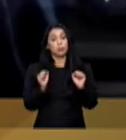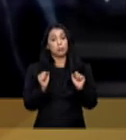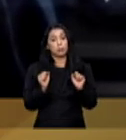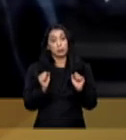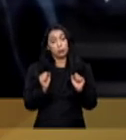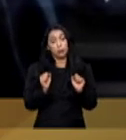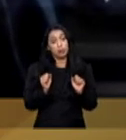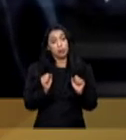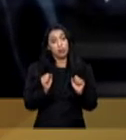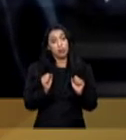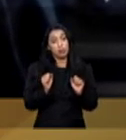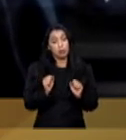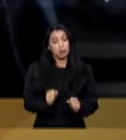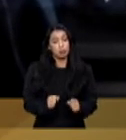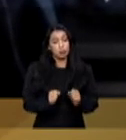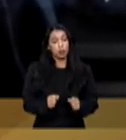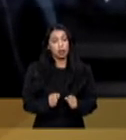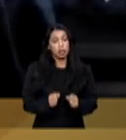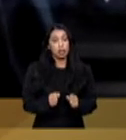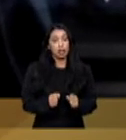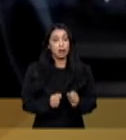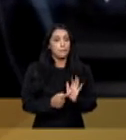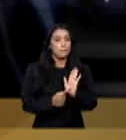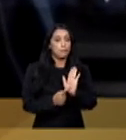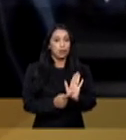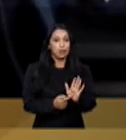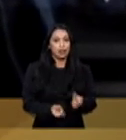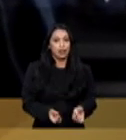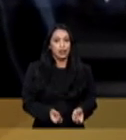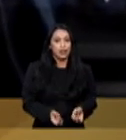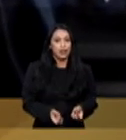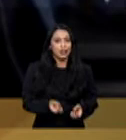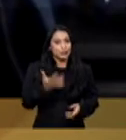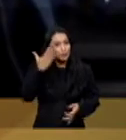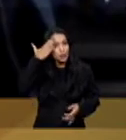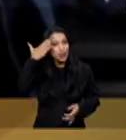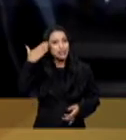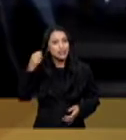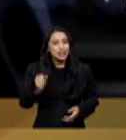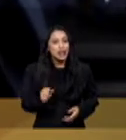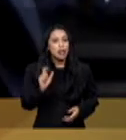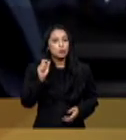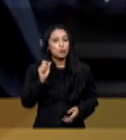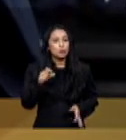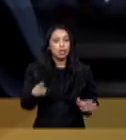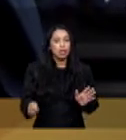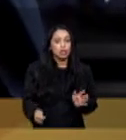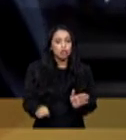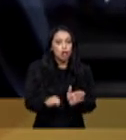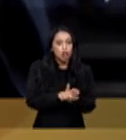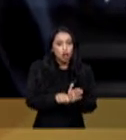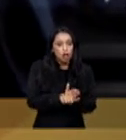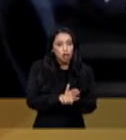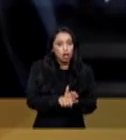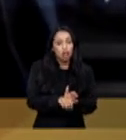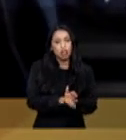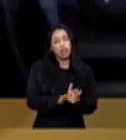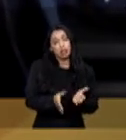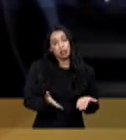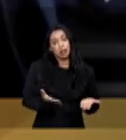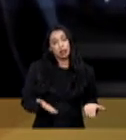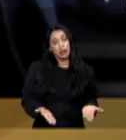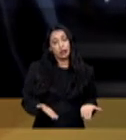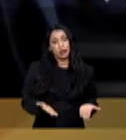da substância traficada, ao passo que isso não está presente, em tese, na